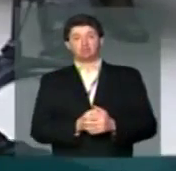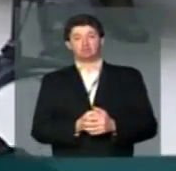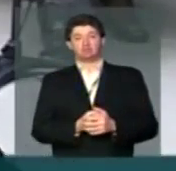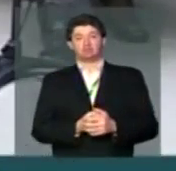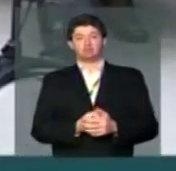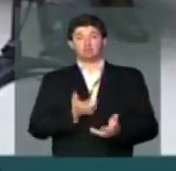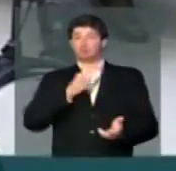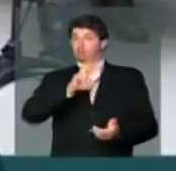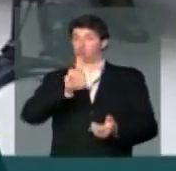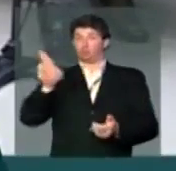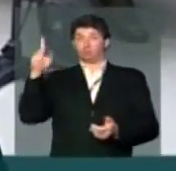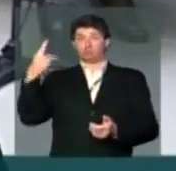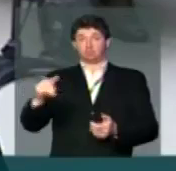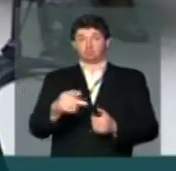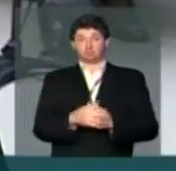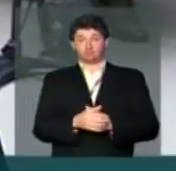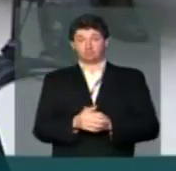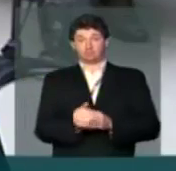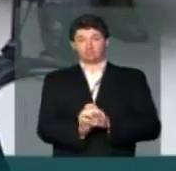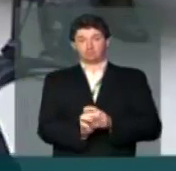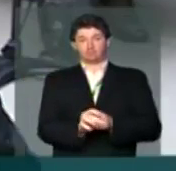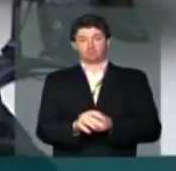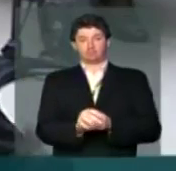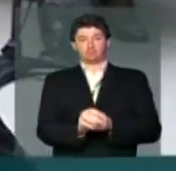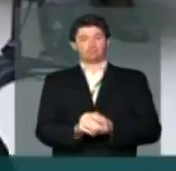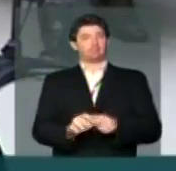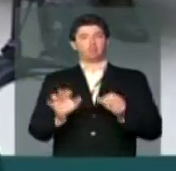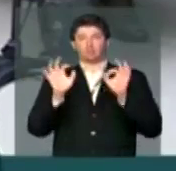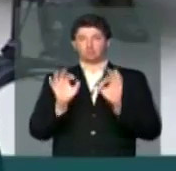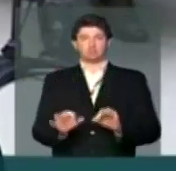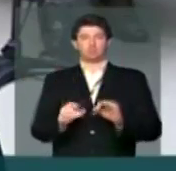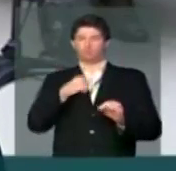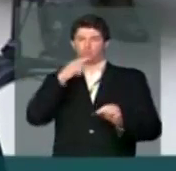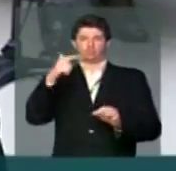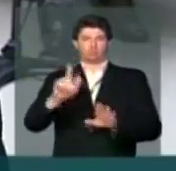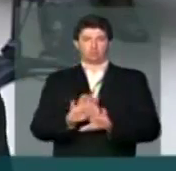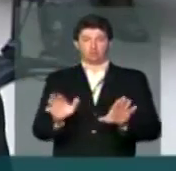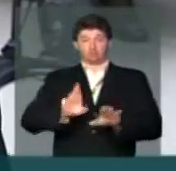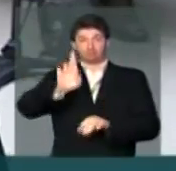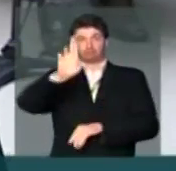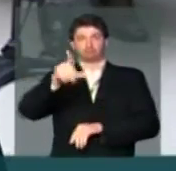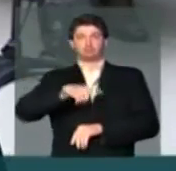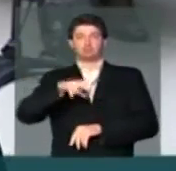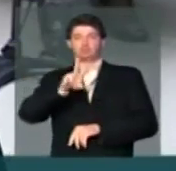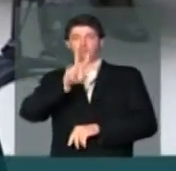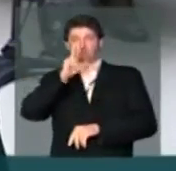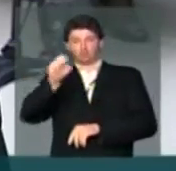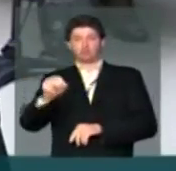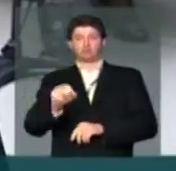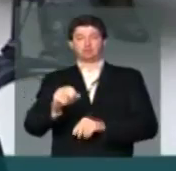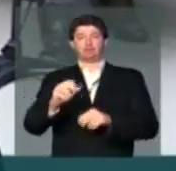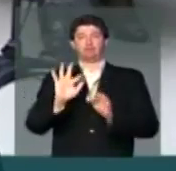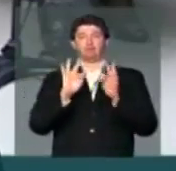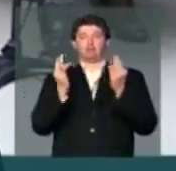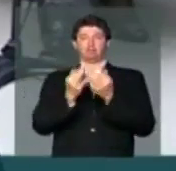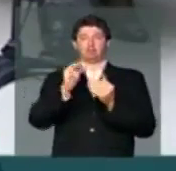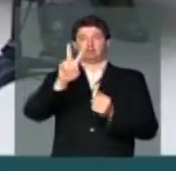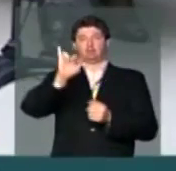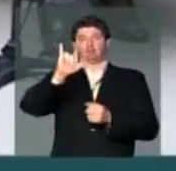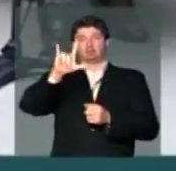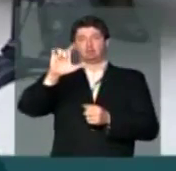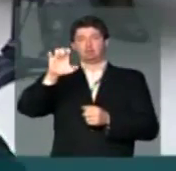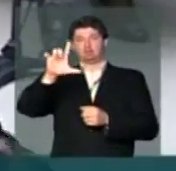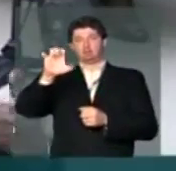traz o nome. Vossa Excelência, sem dúvida nenhuma, será um grande representante da família Vilela aqui no